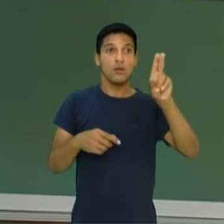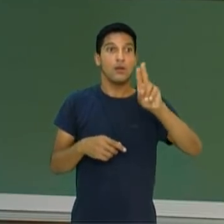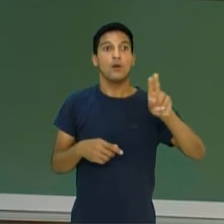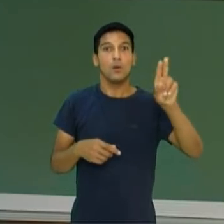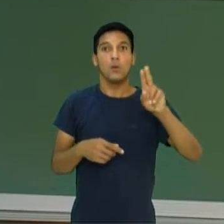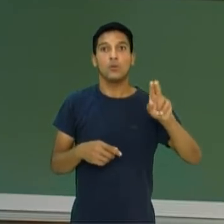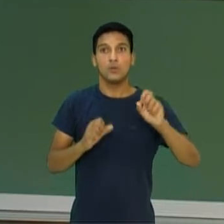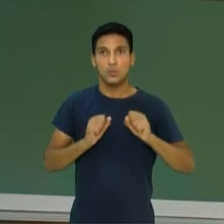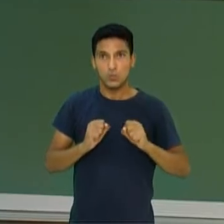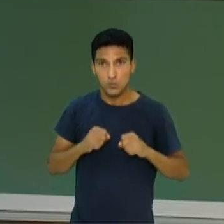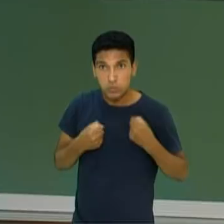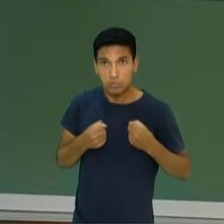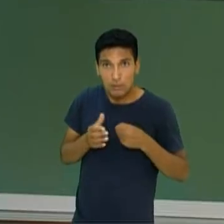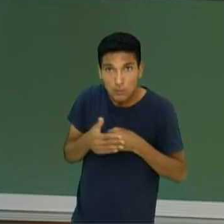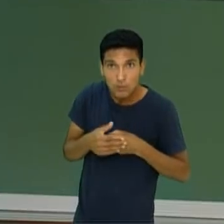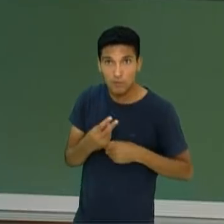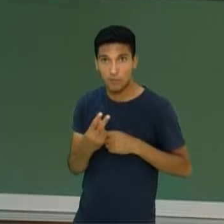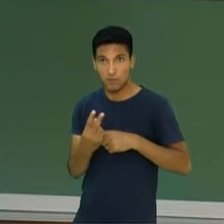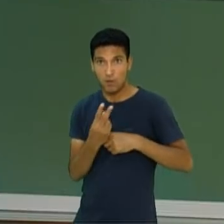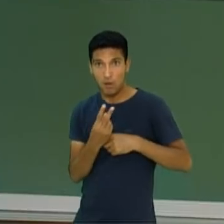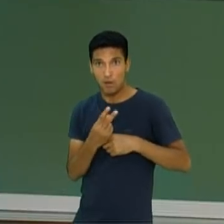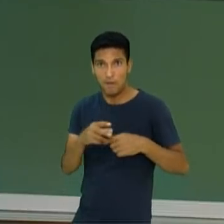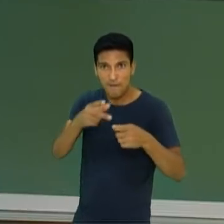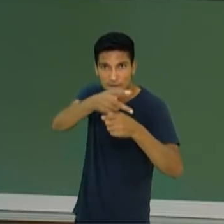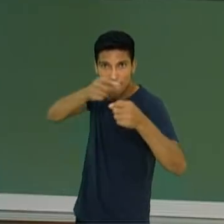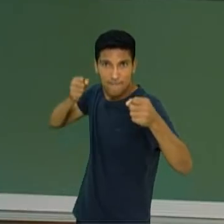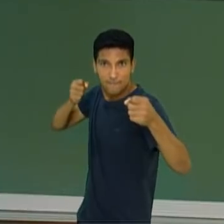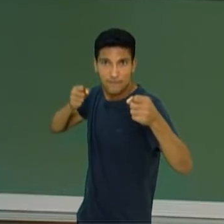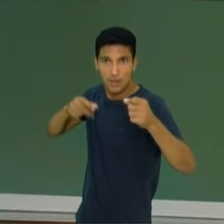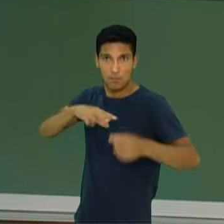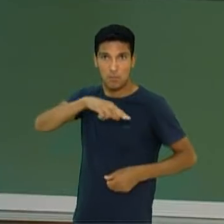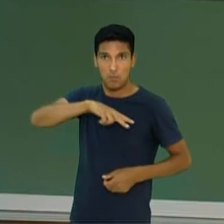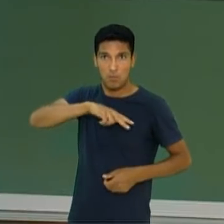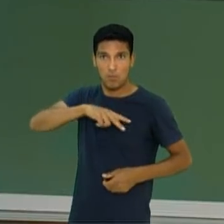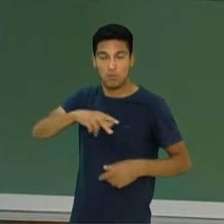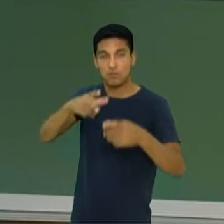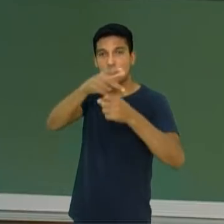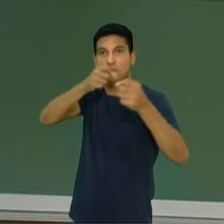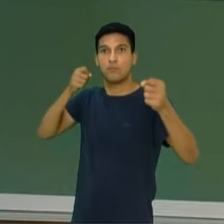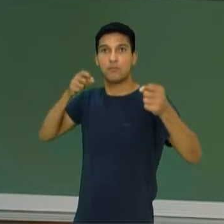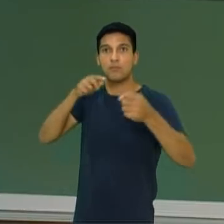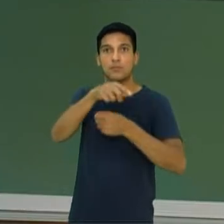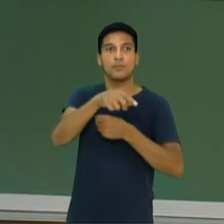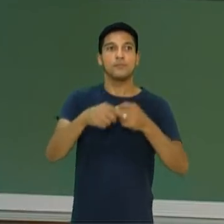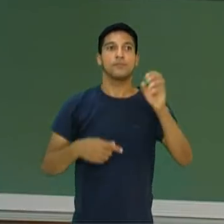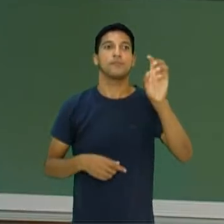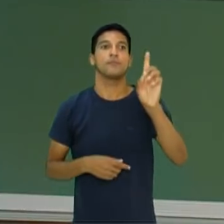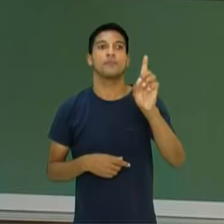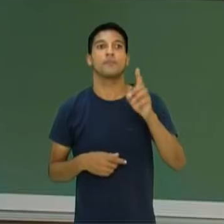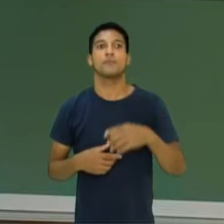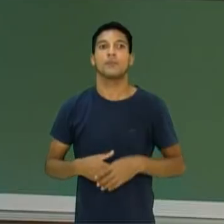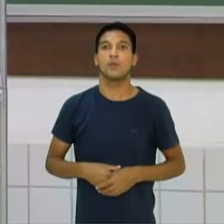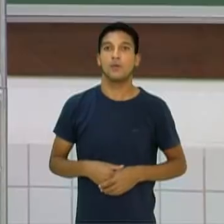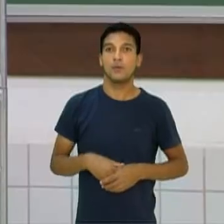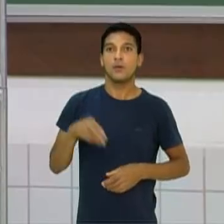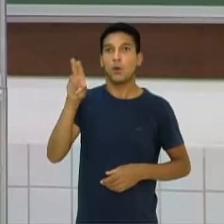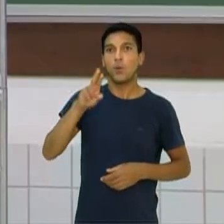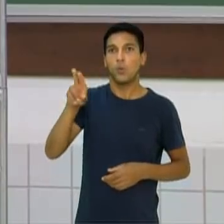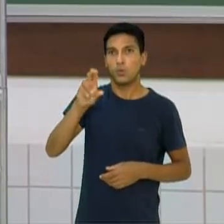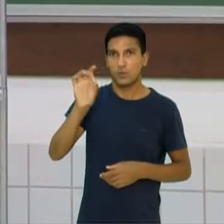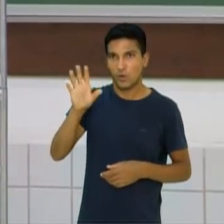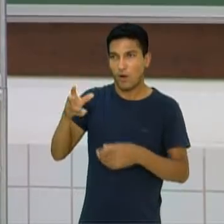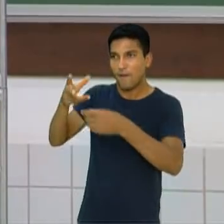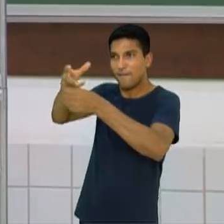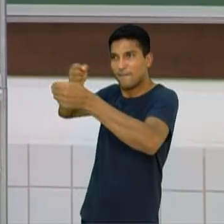guerras, não nos exércitos, só uma arma pessoal. E D, era utilizado apenas para caça, não